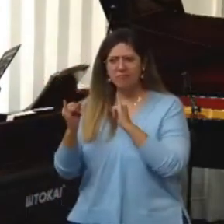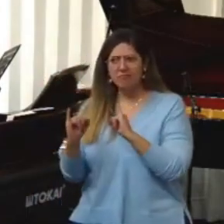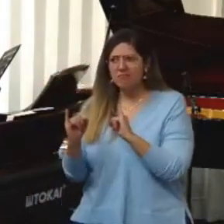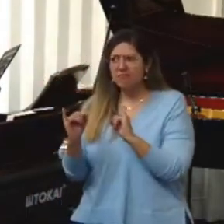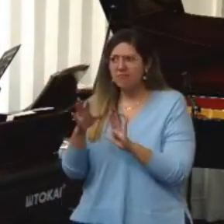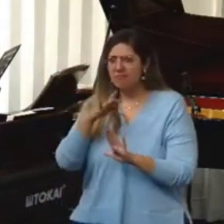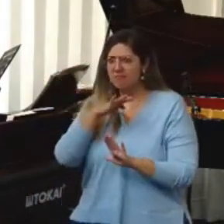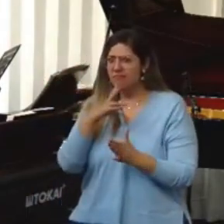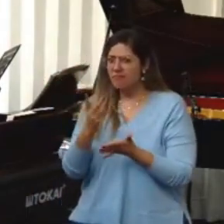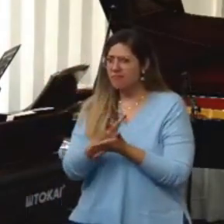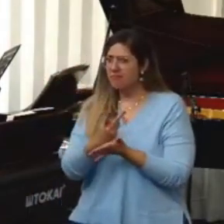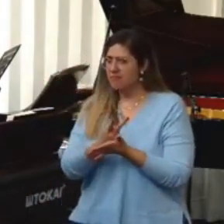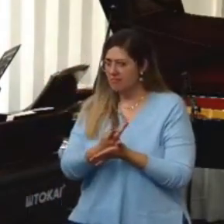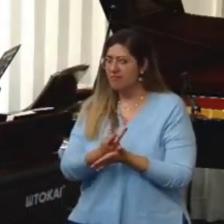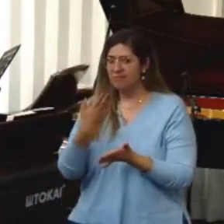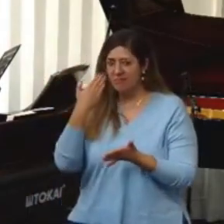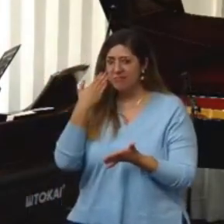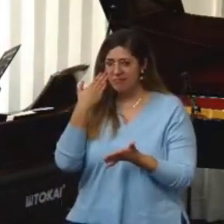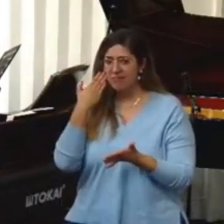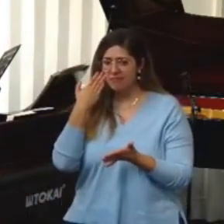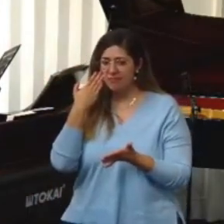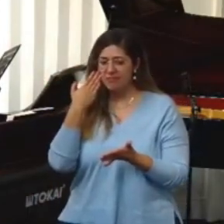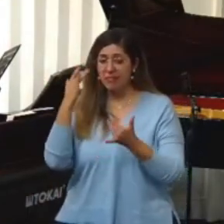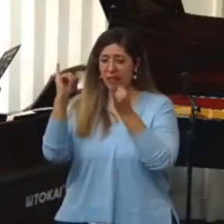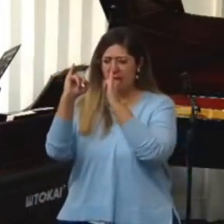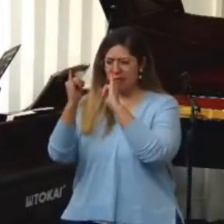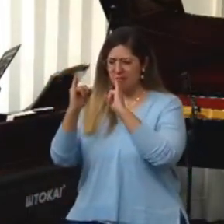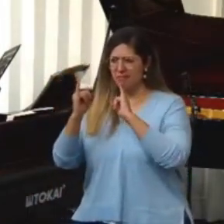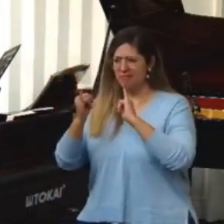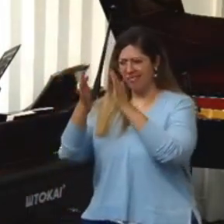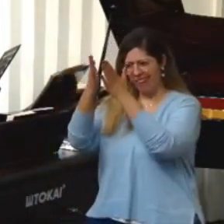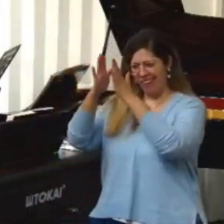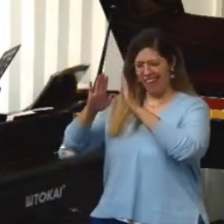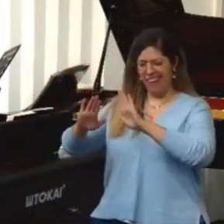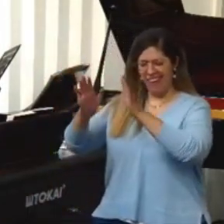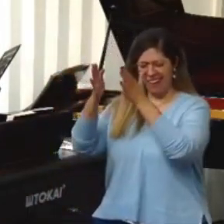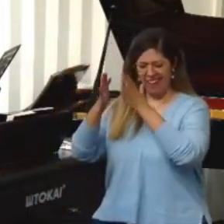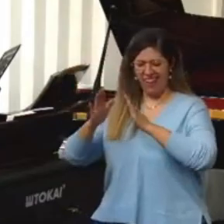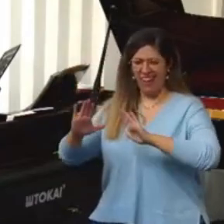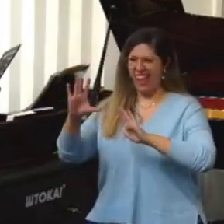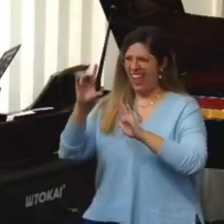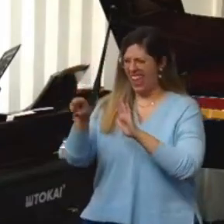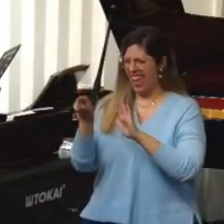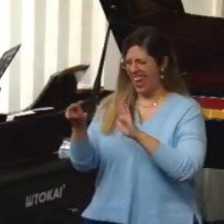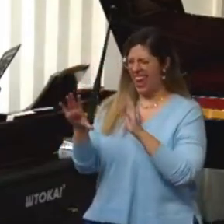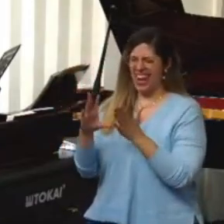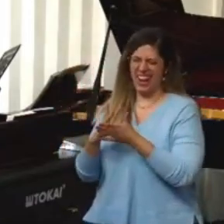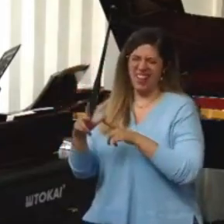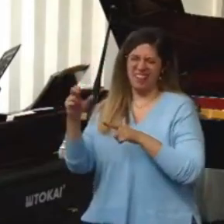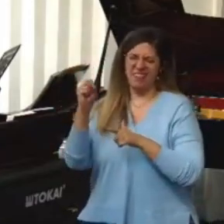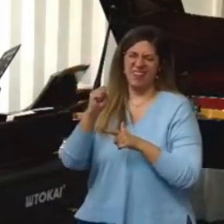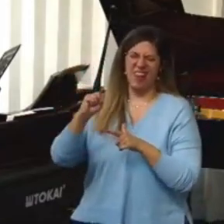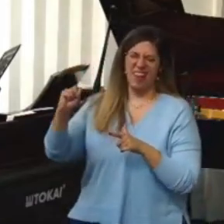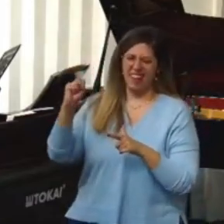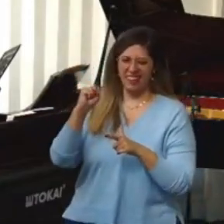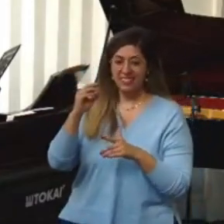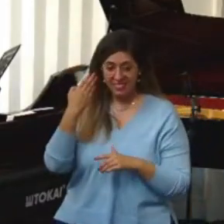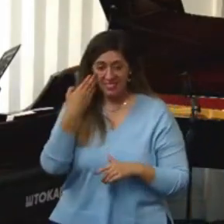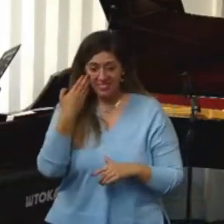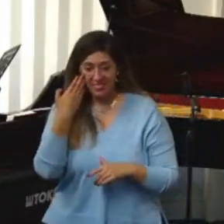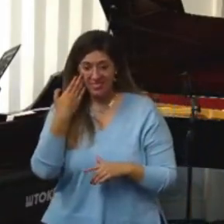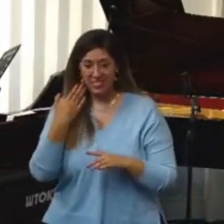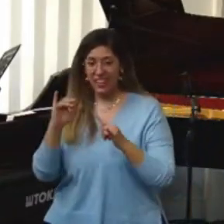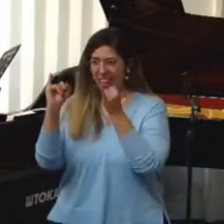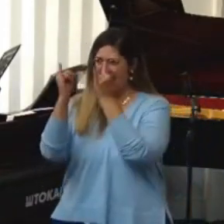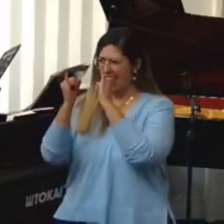versículo 24. O nosso Deus entregou nas nossas mãos o nosso inimigo. Ele fazia mal, ele multiplicava